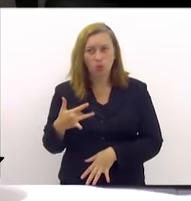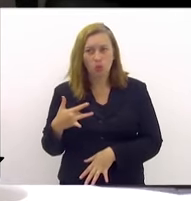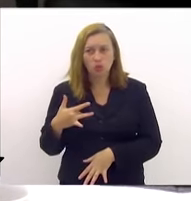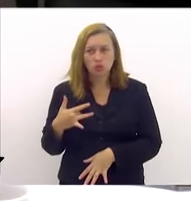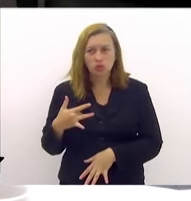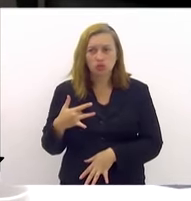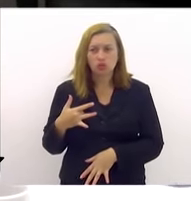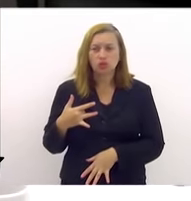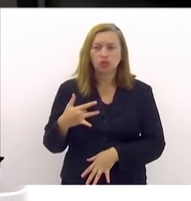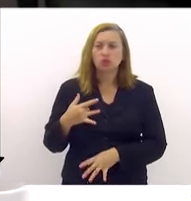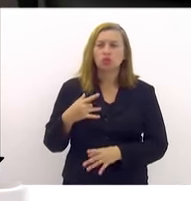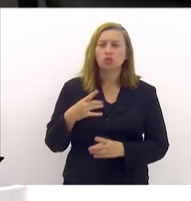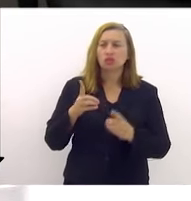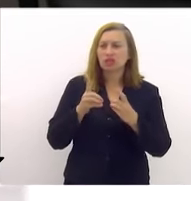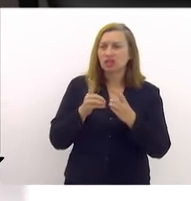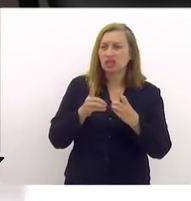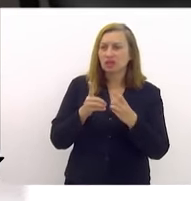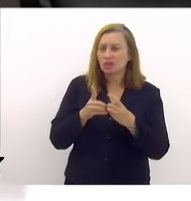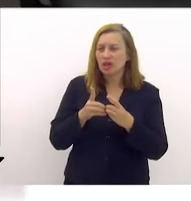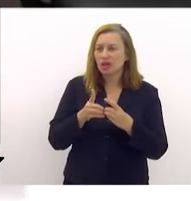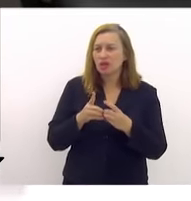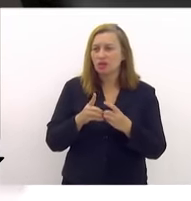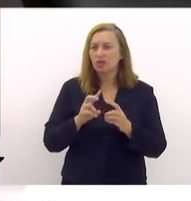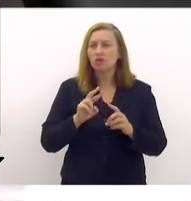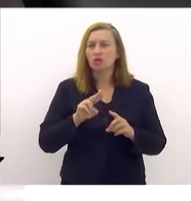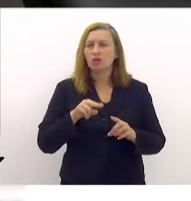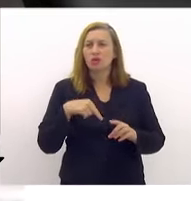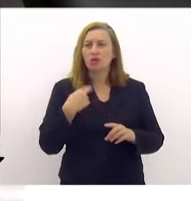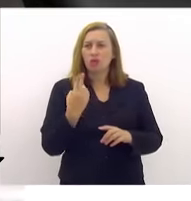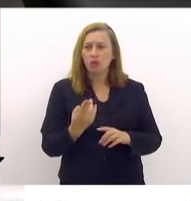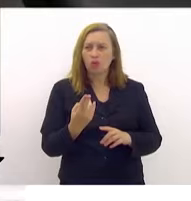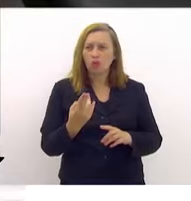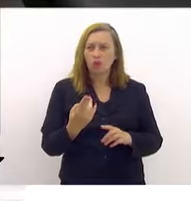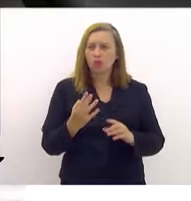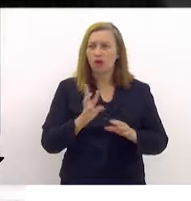com consulta, quer seja, às vezes, com atendimento dentário.